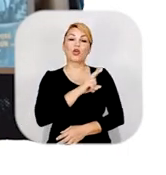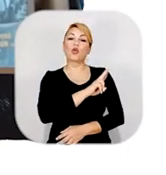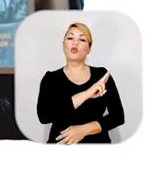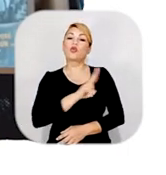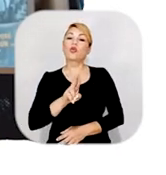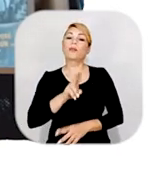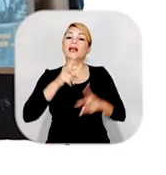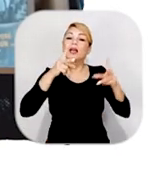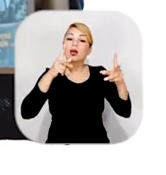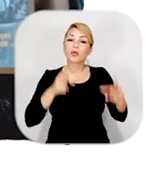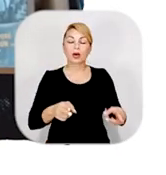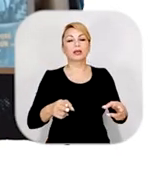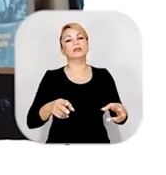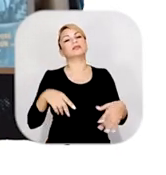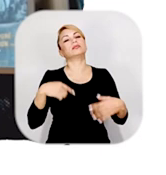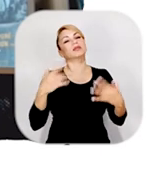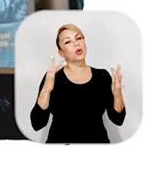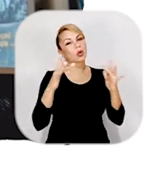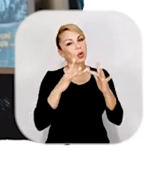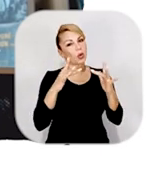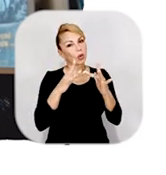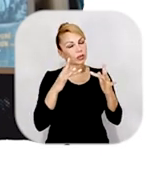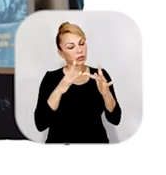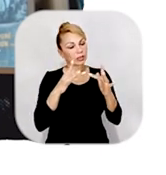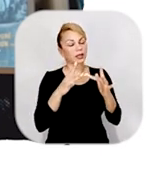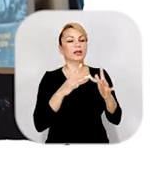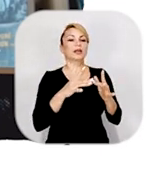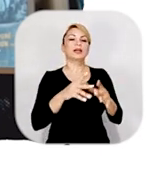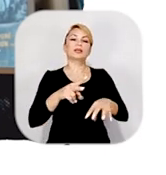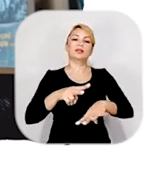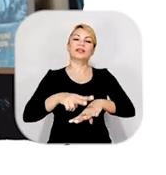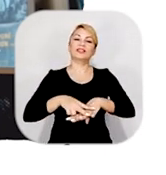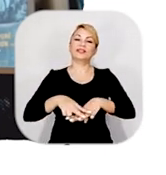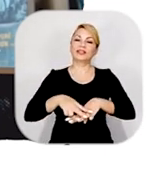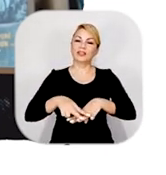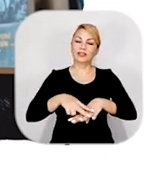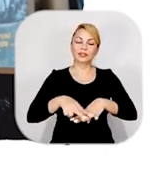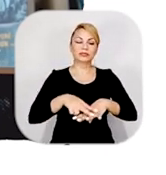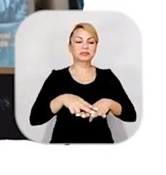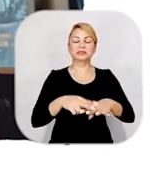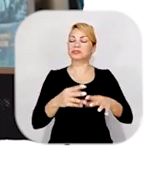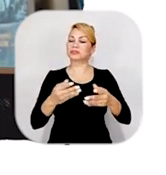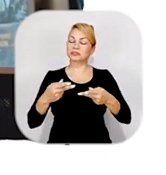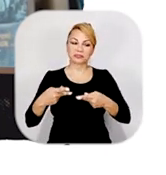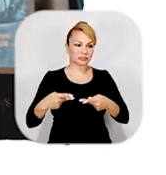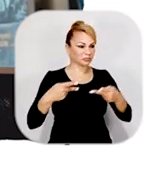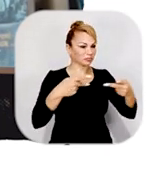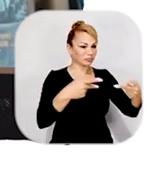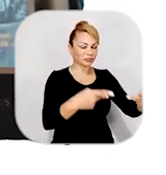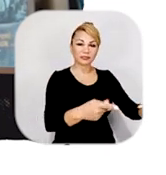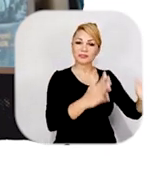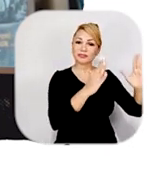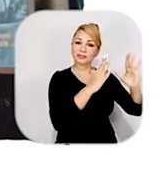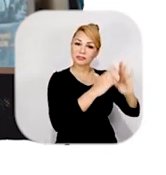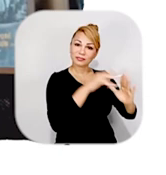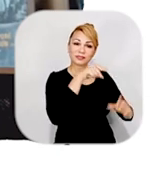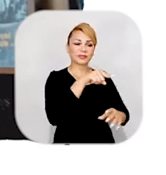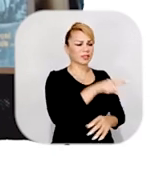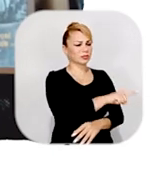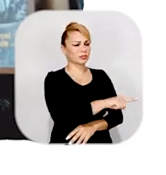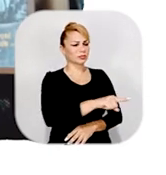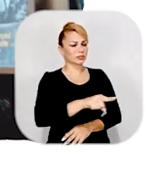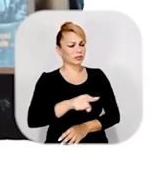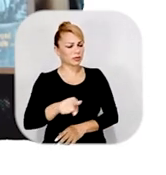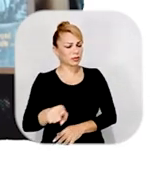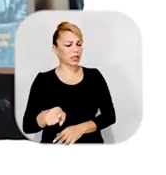entrei em contato com a viúva e ela me recebeu, sem nunca ter me visto antes, me recebeu na casa dela, fiquei lá durante uma semana para